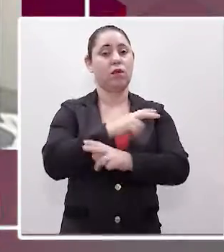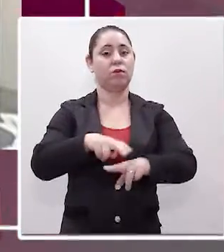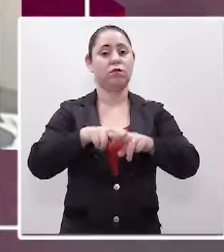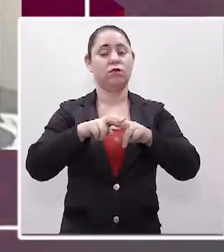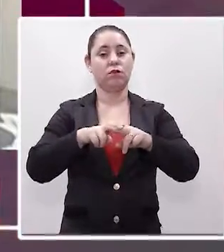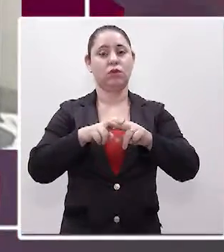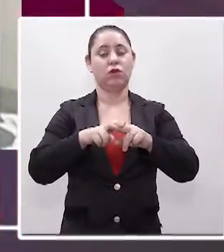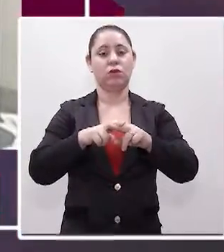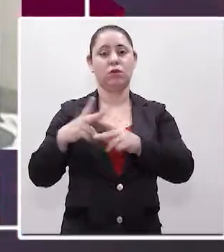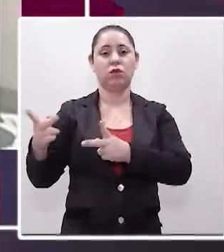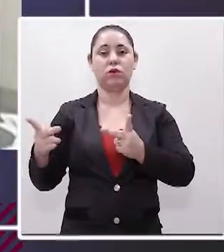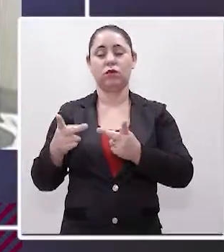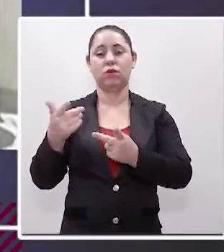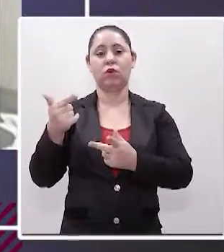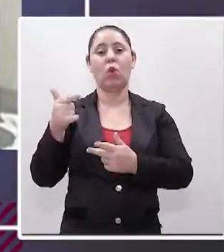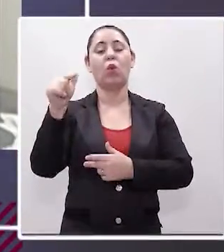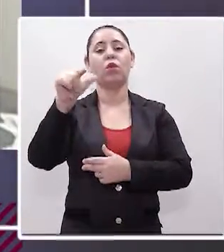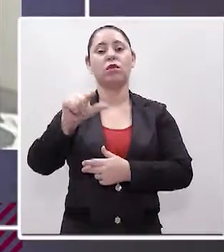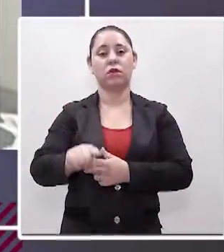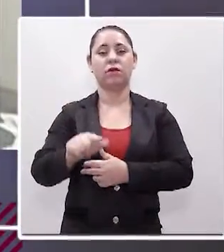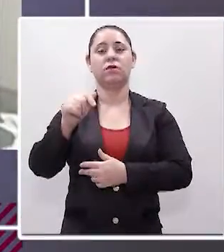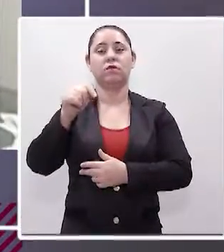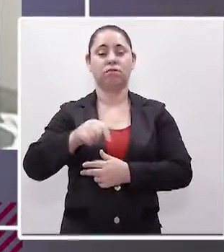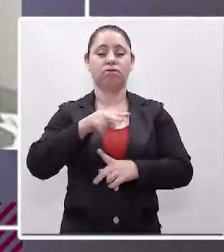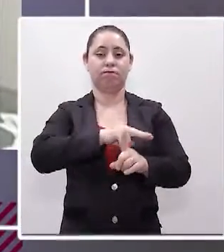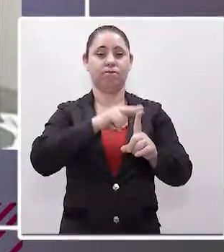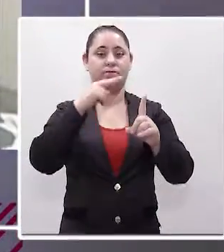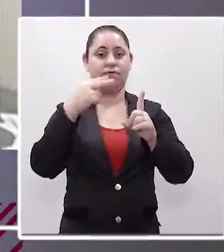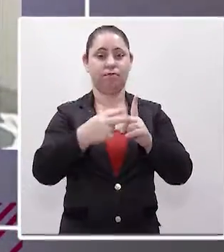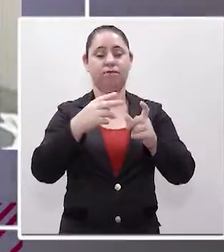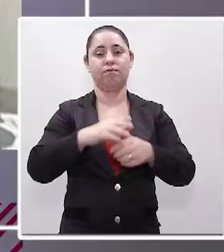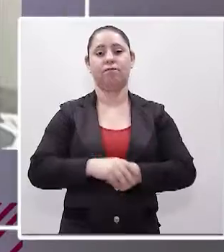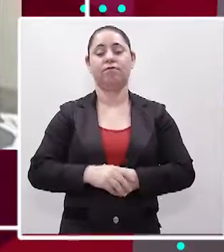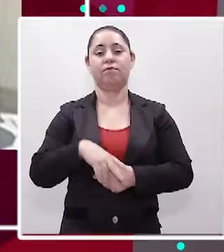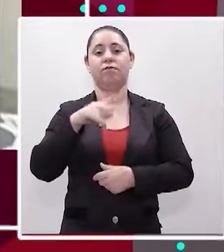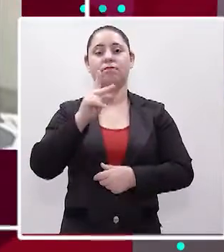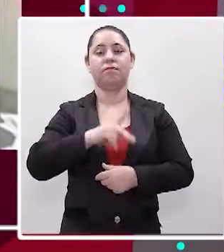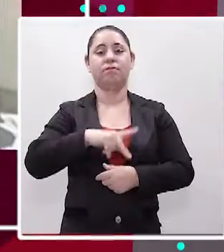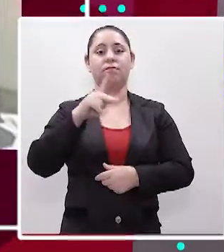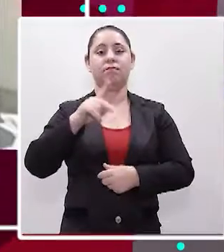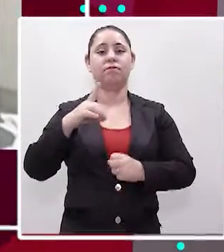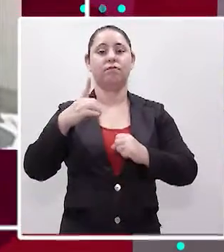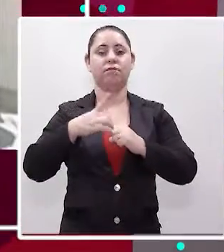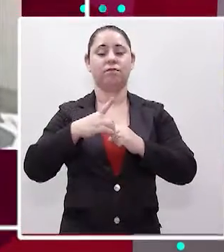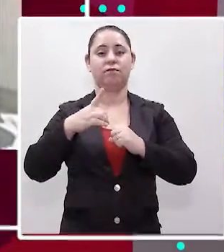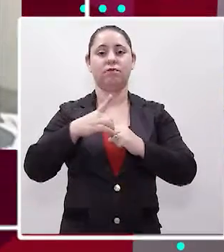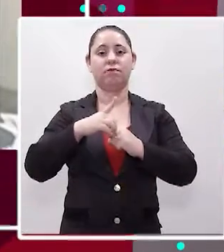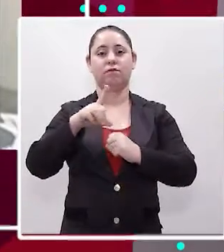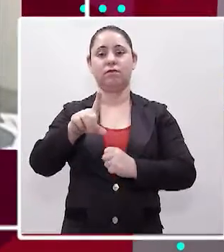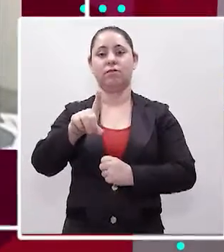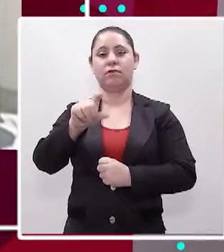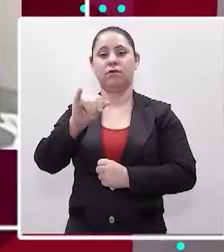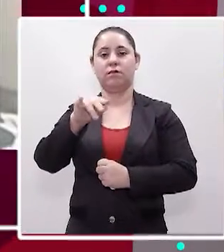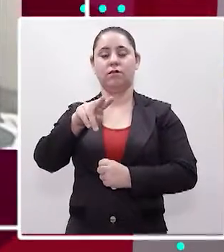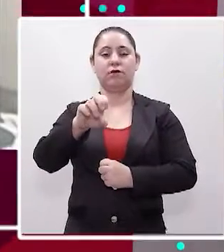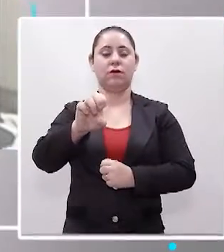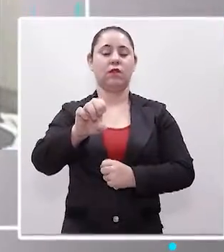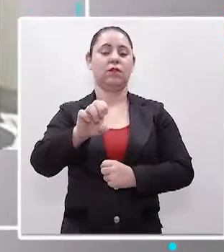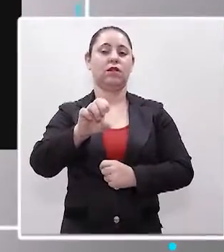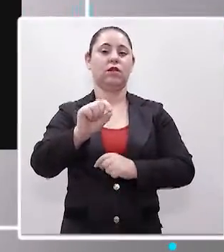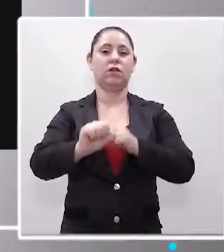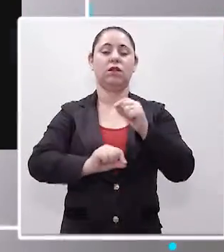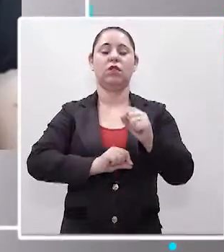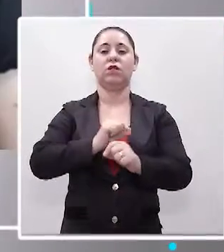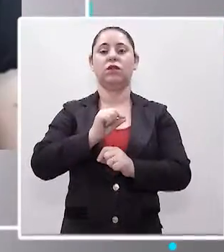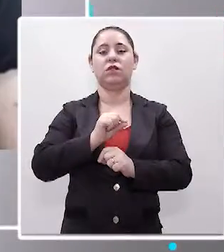dos estudantes. Por isso mesmo, nós vamos receber mais uma vez aqui no Perspectiva a professora doutora